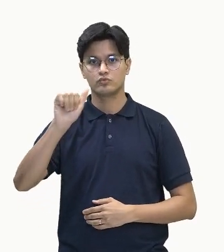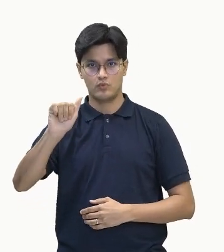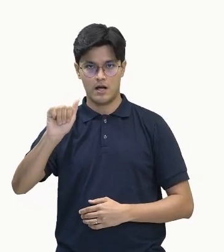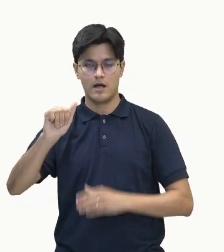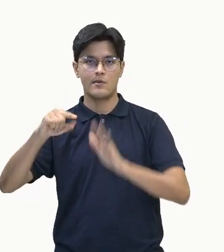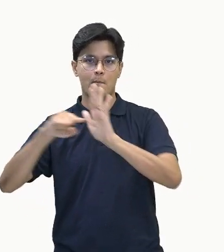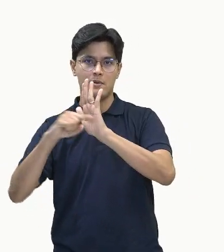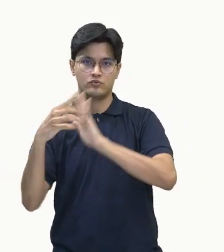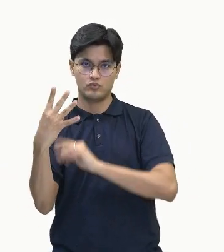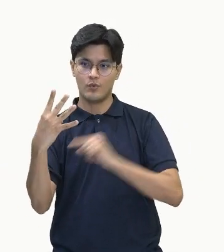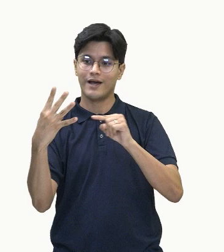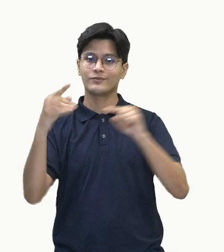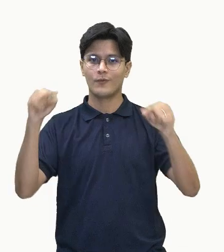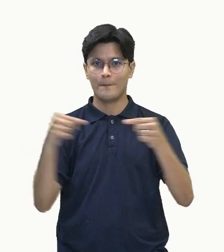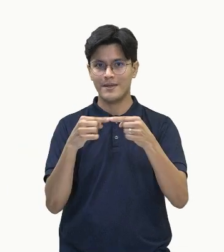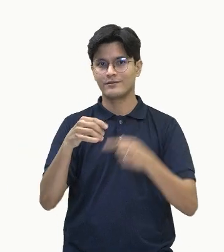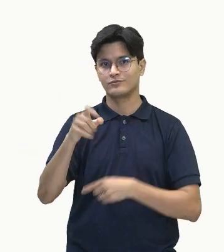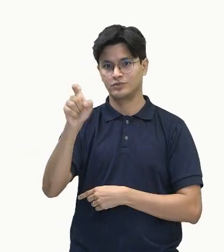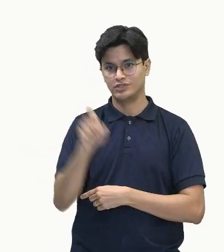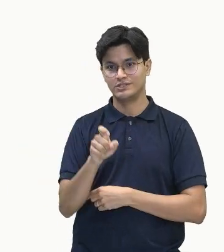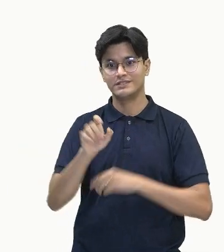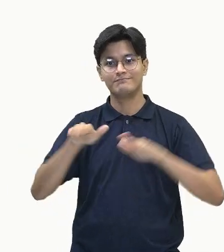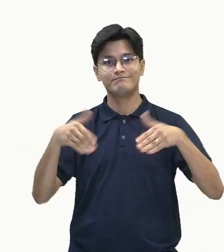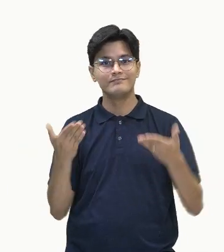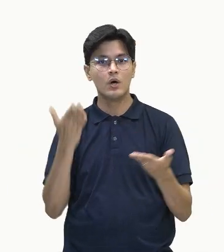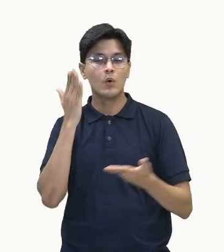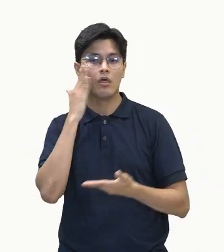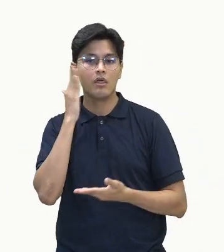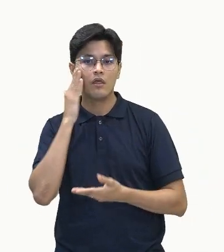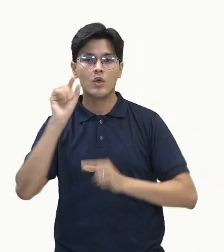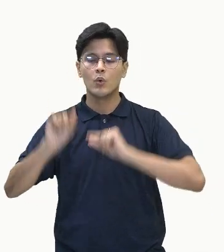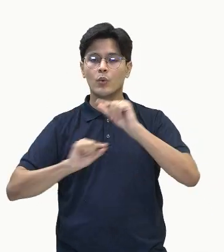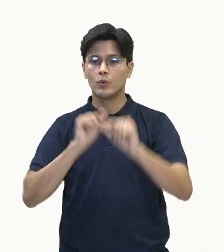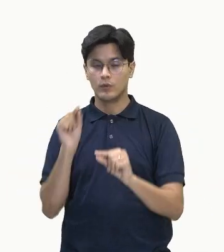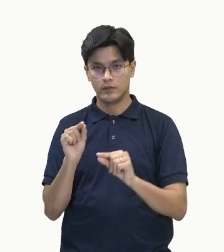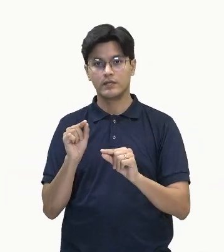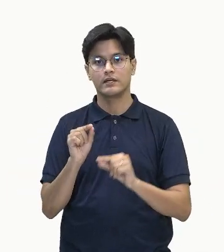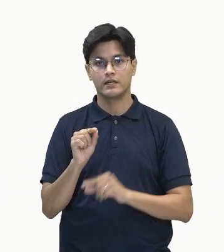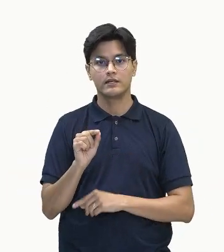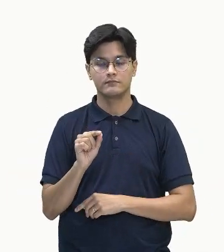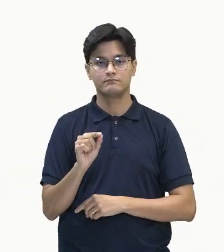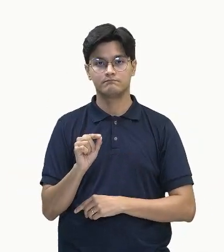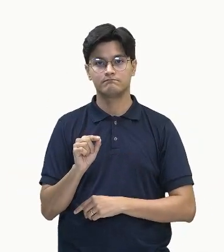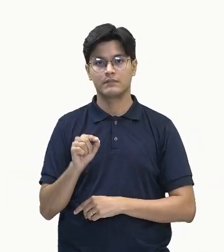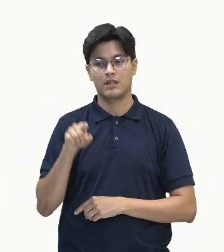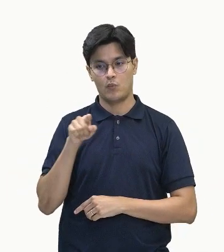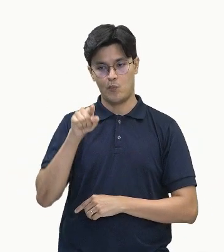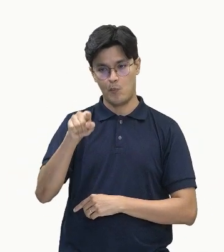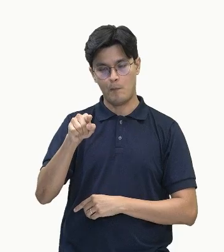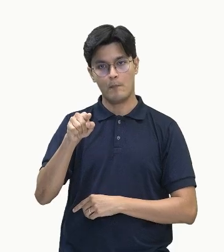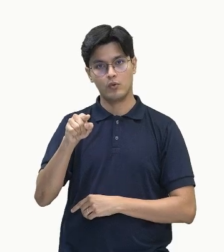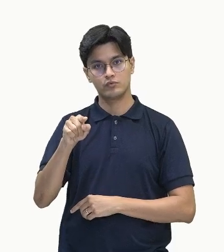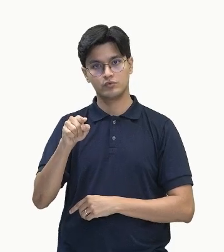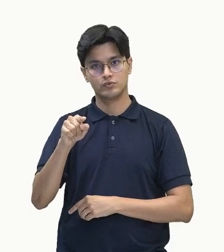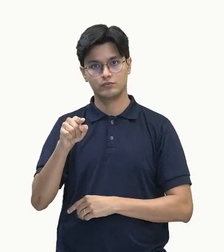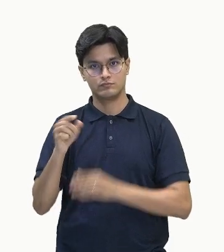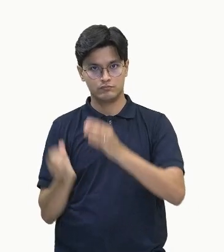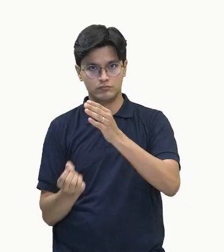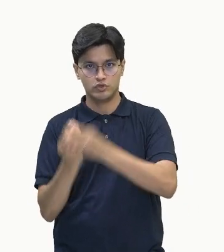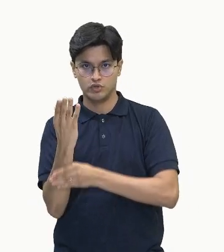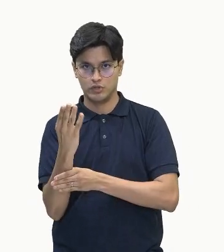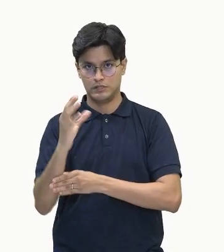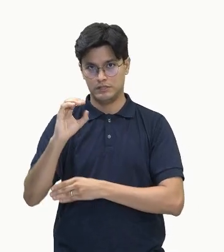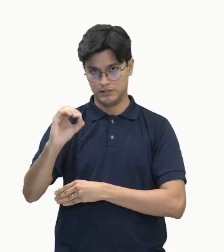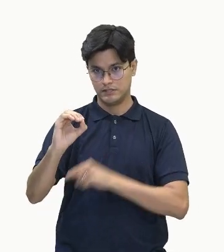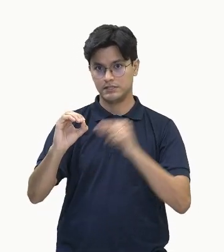que a partir da origem a gente vai andar para a nossa esquerda. No caso aí, 4 unidades. Andando as